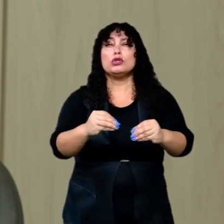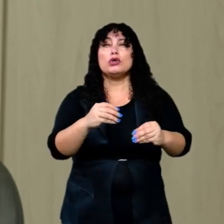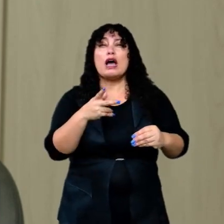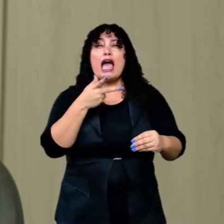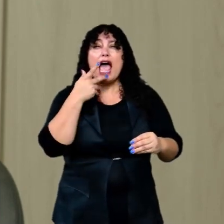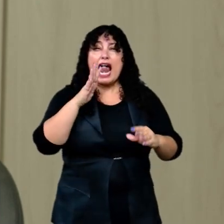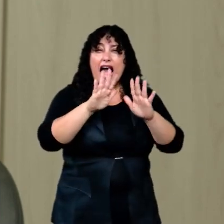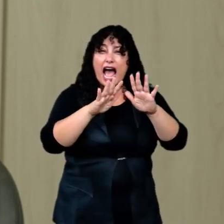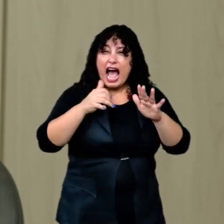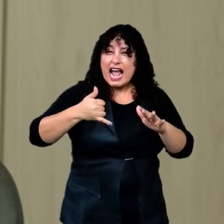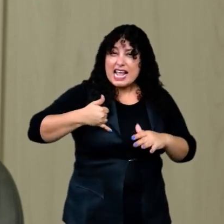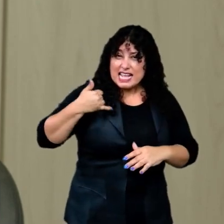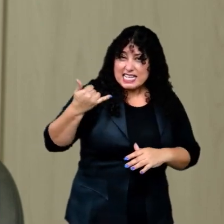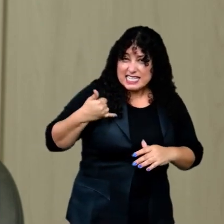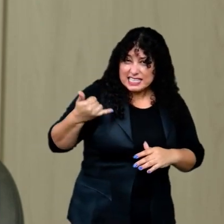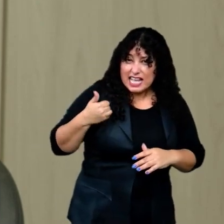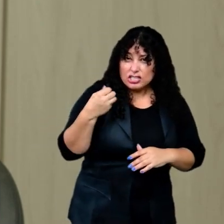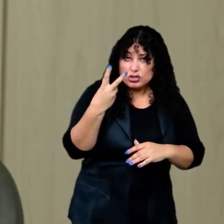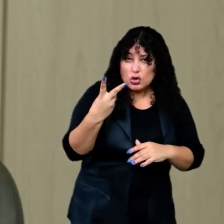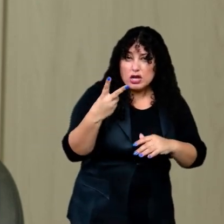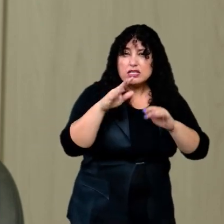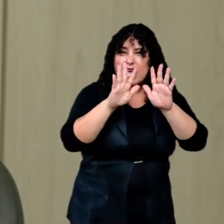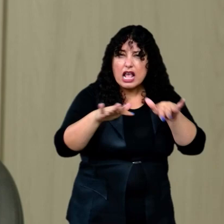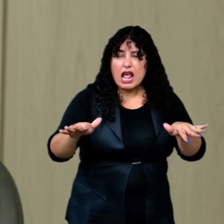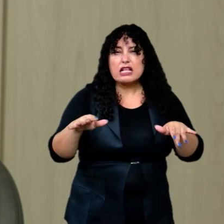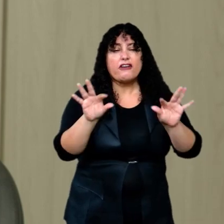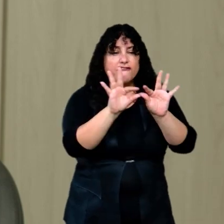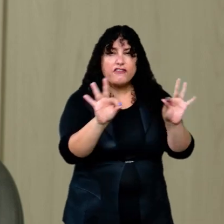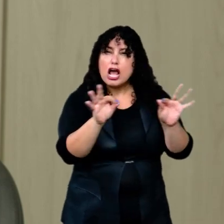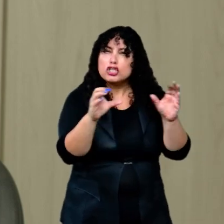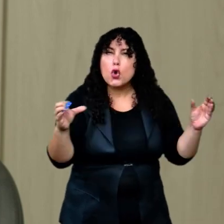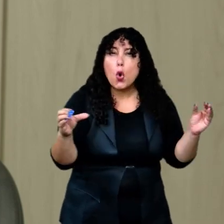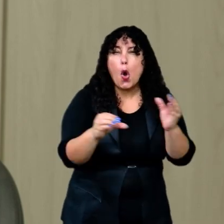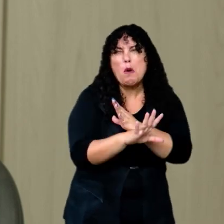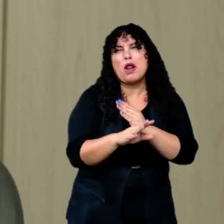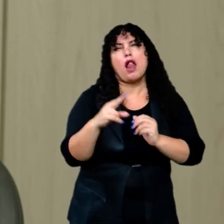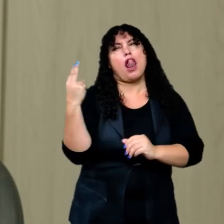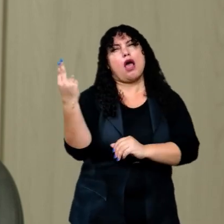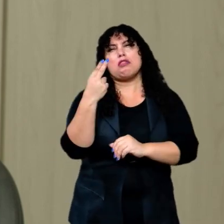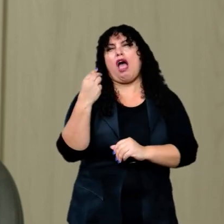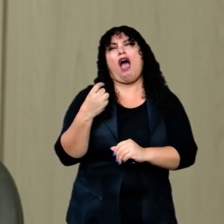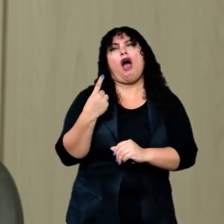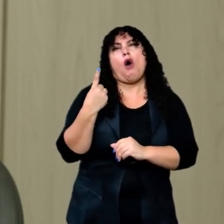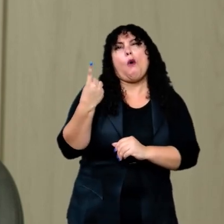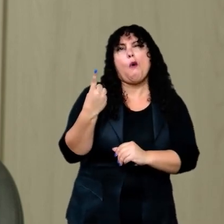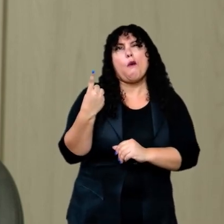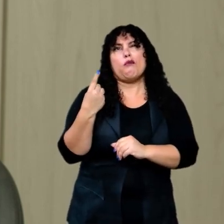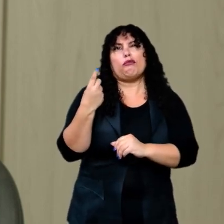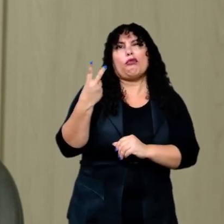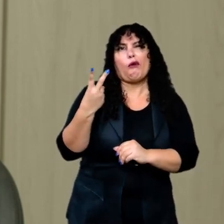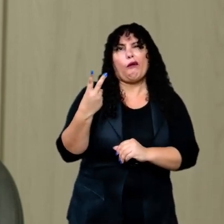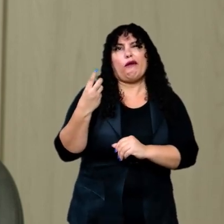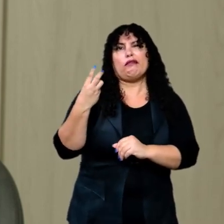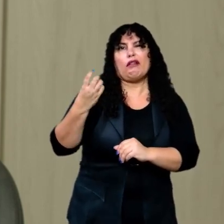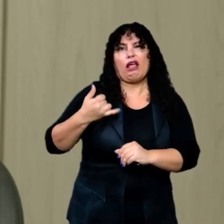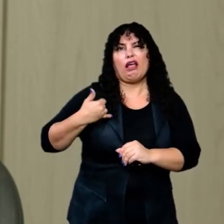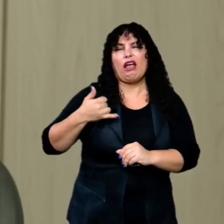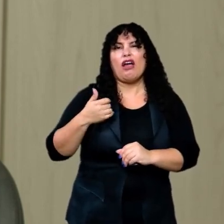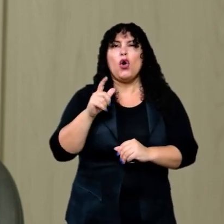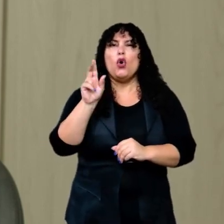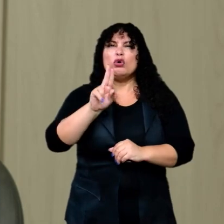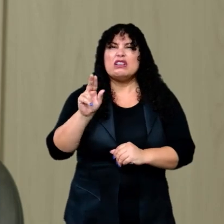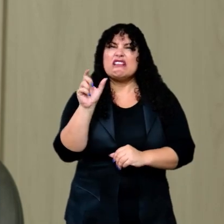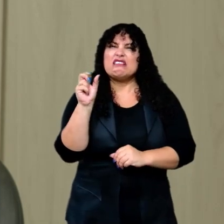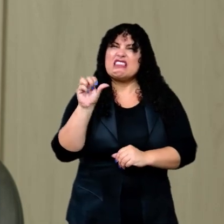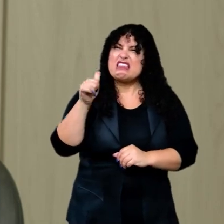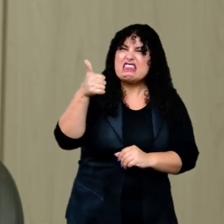a criança está formando frases, né? Então, não dá para, com 1 ano, 2 anos, 3 anos, a criança está falando 1, 2, 10 palavras. Não, ela já